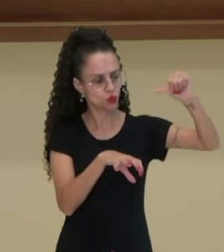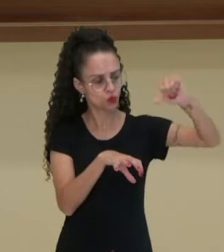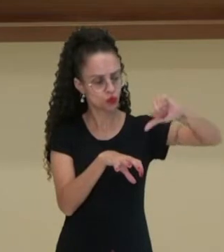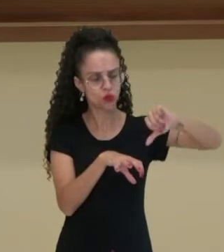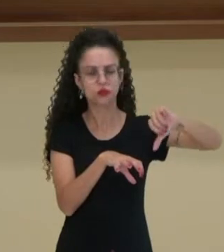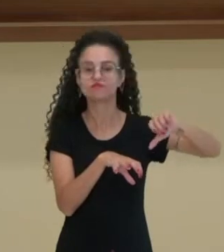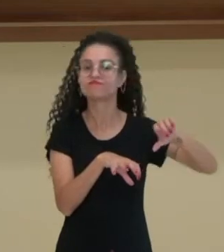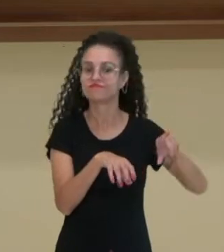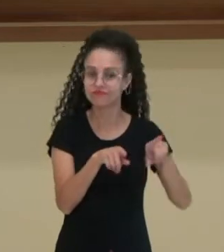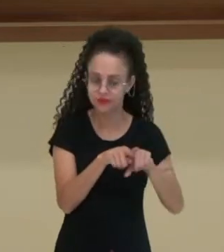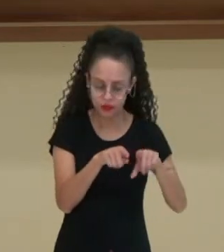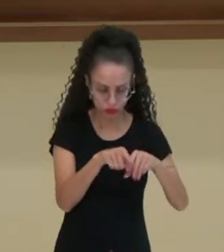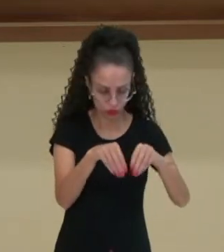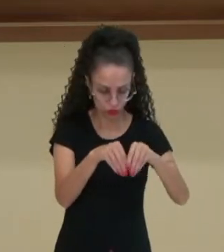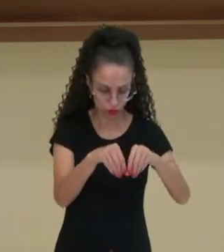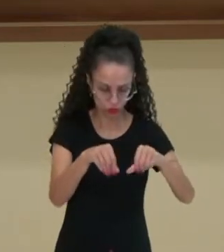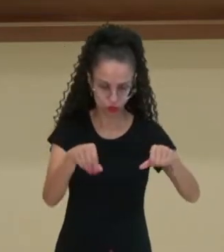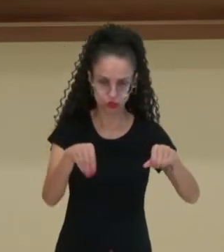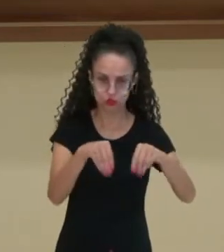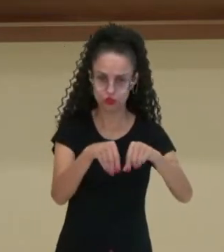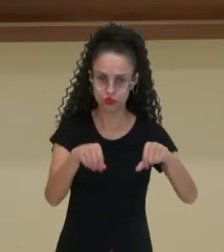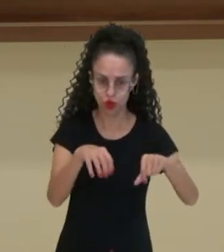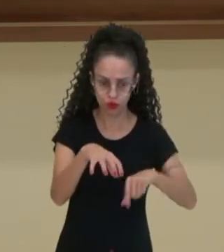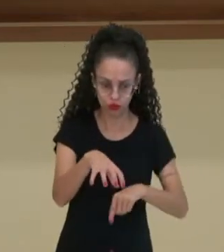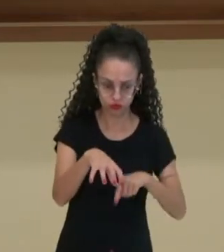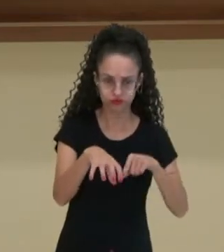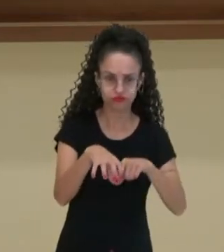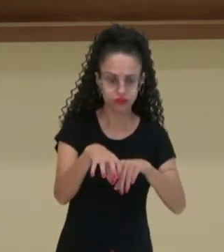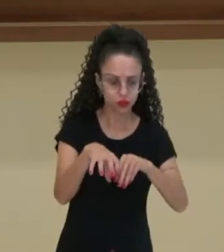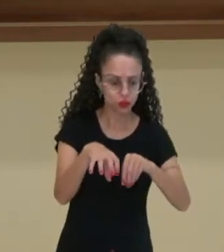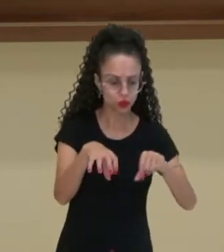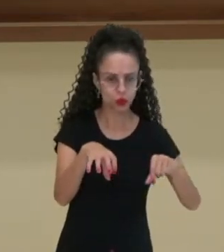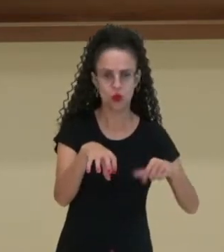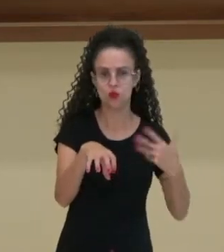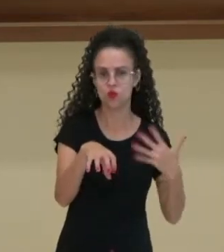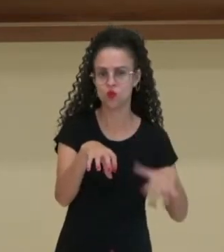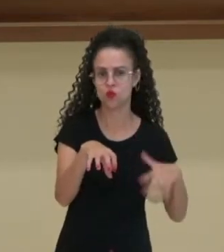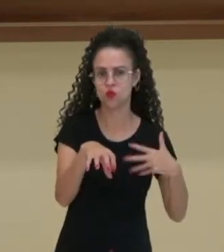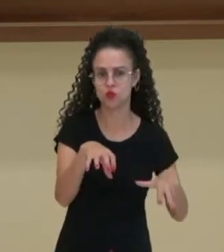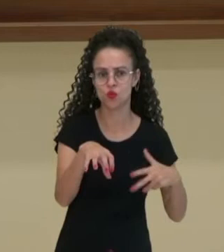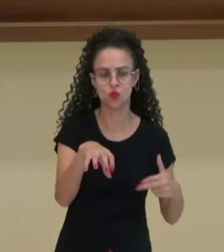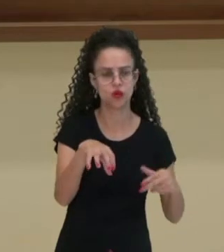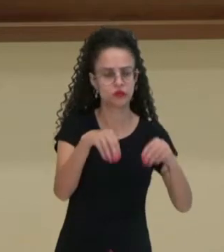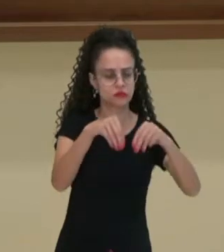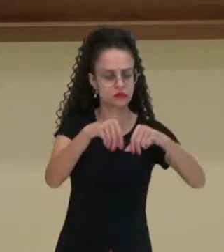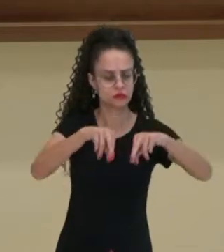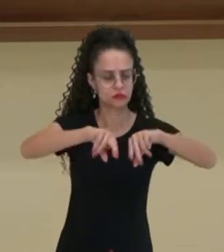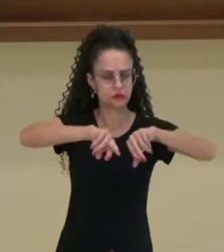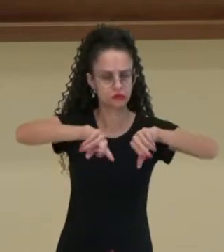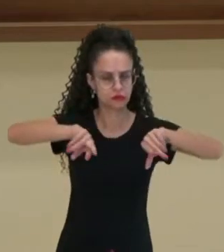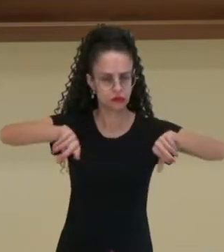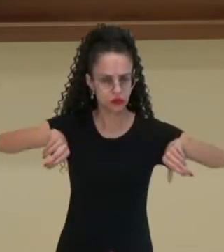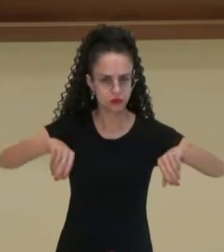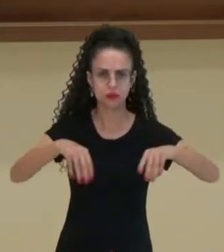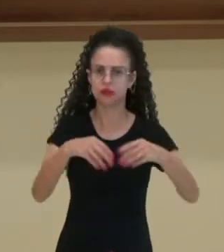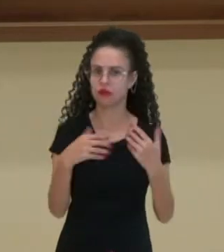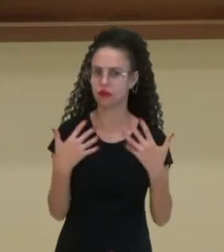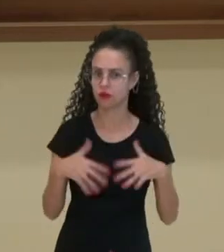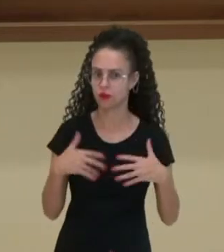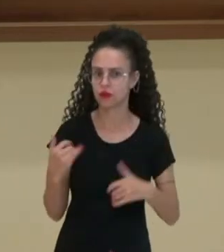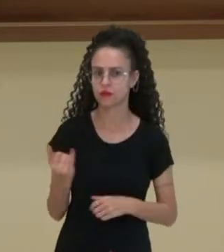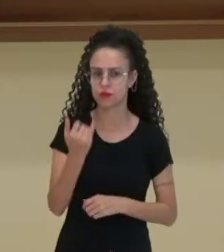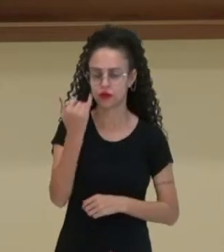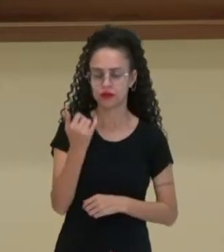O solo onde aquela planta está, ele é muito rico em nutrientes, sais minerais, os quais a